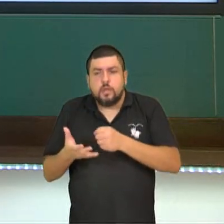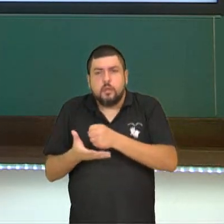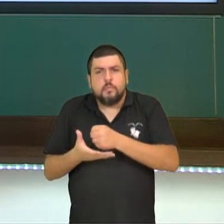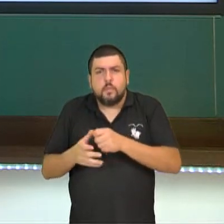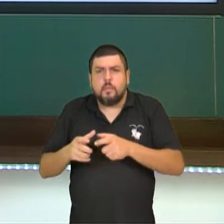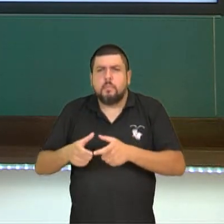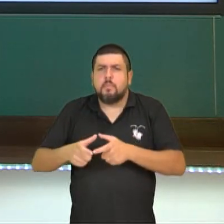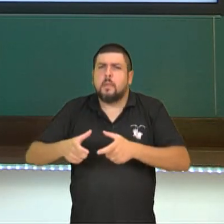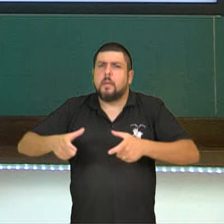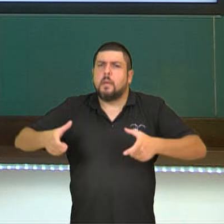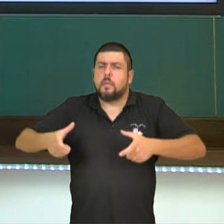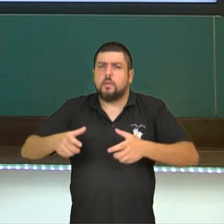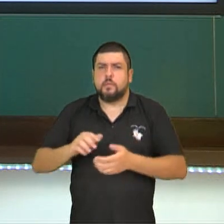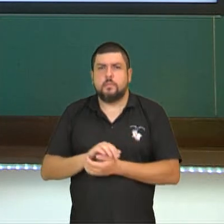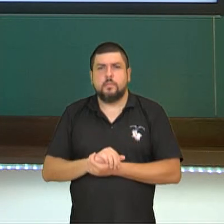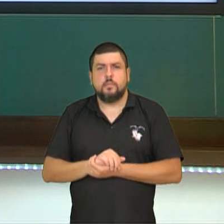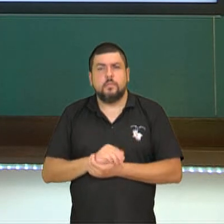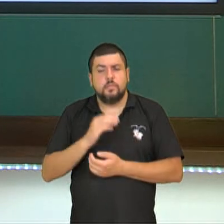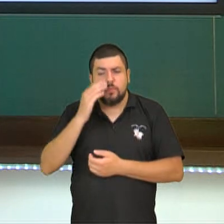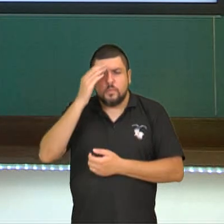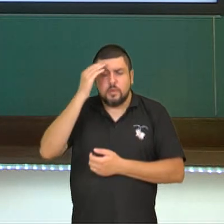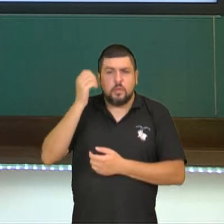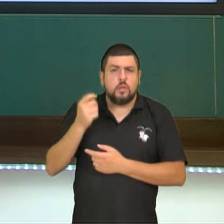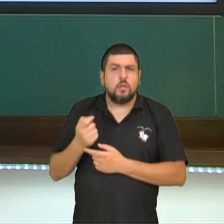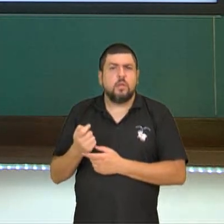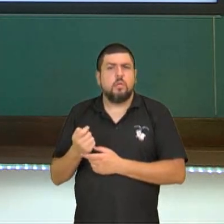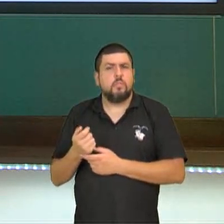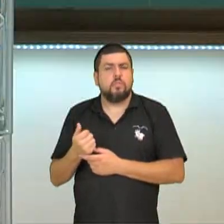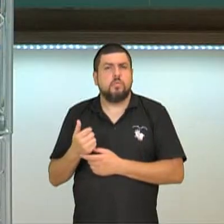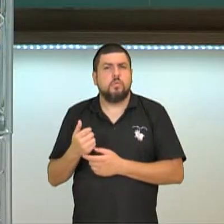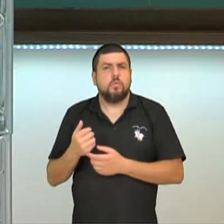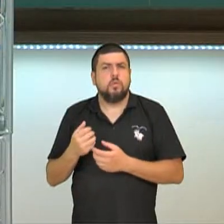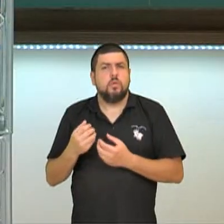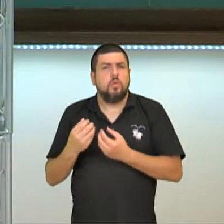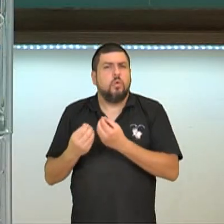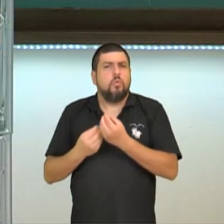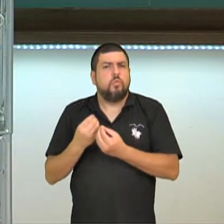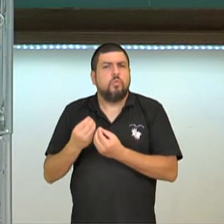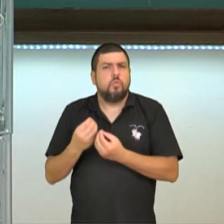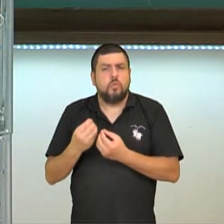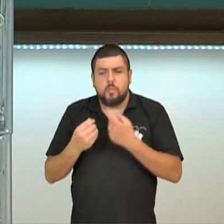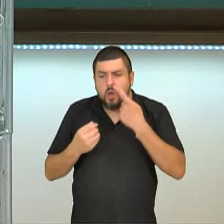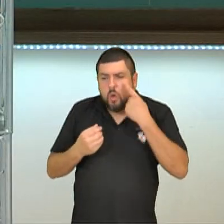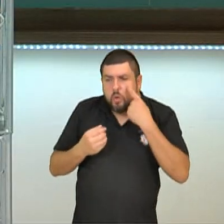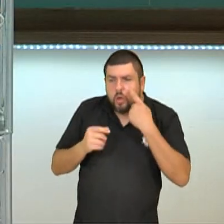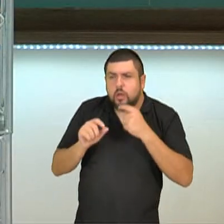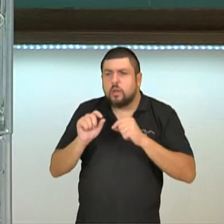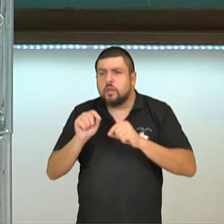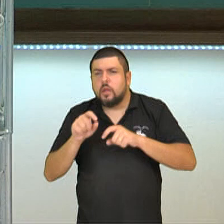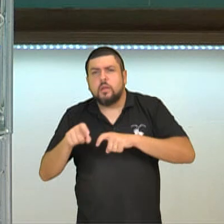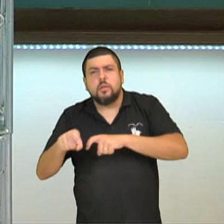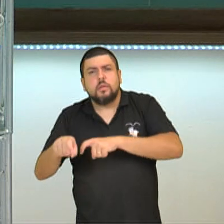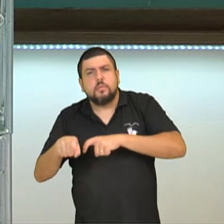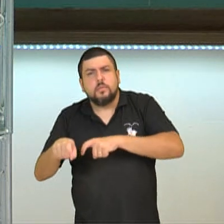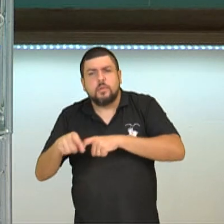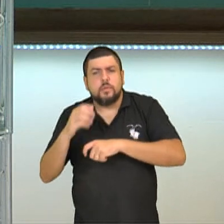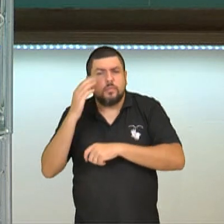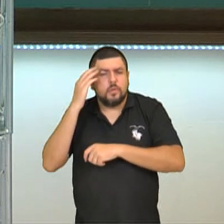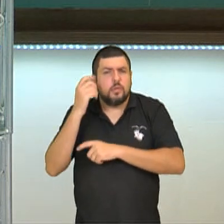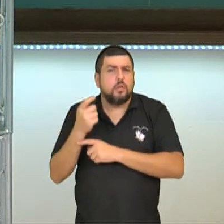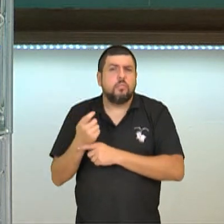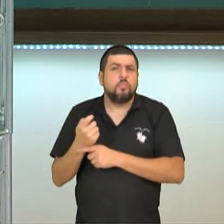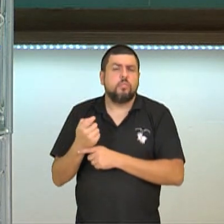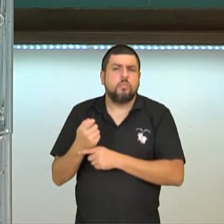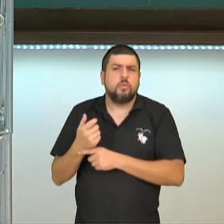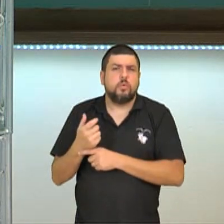muito pouco sobre eles. Por quê, professor? Porque não tem pirâmide de camponeses. Olha que pirâmide linda, quem que era esse camponês? Não temos.